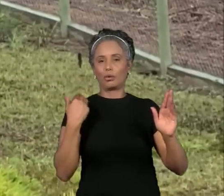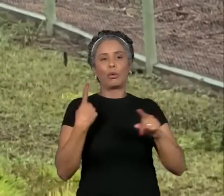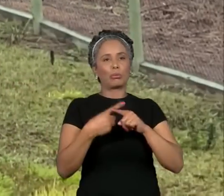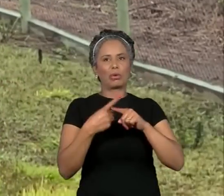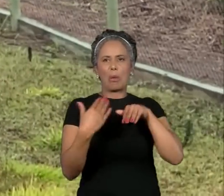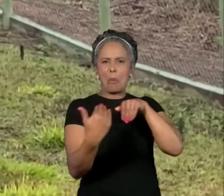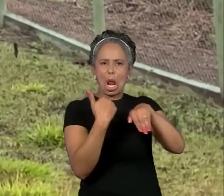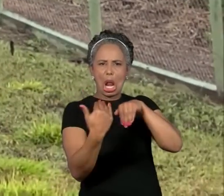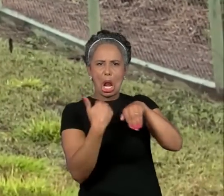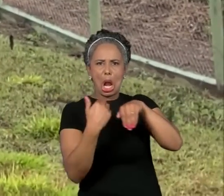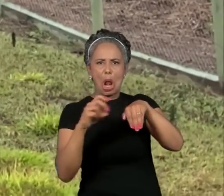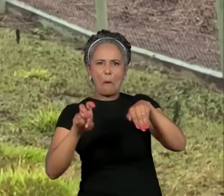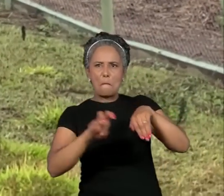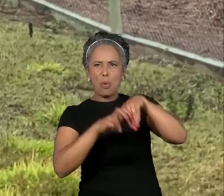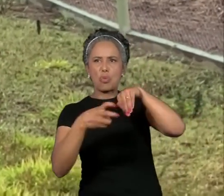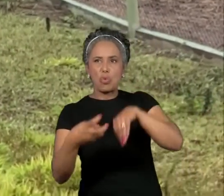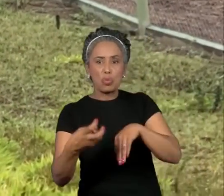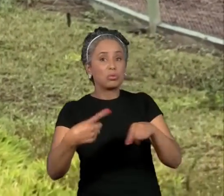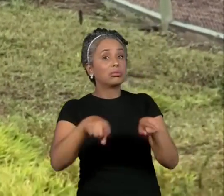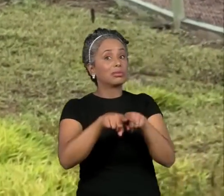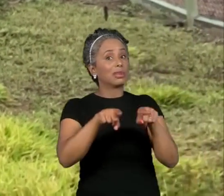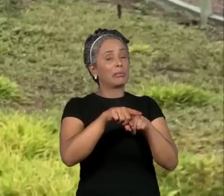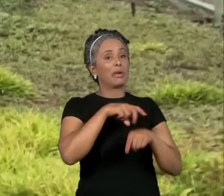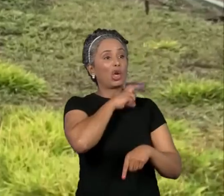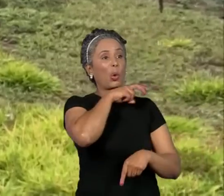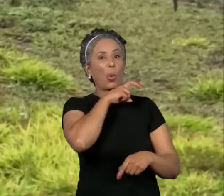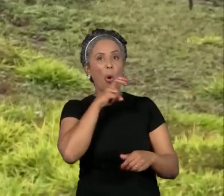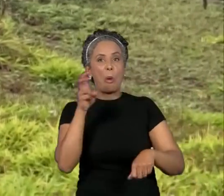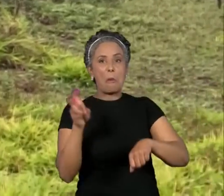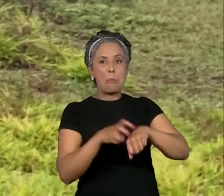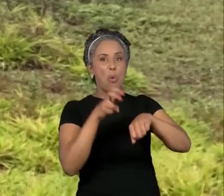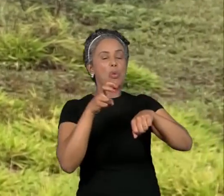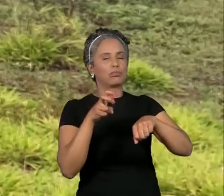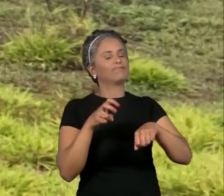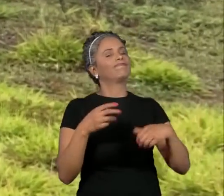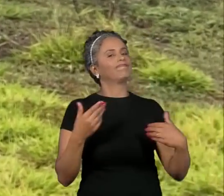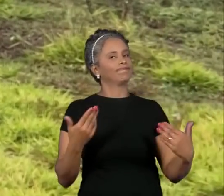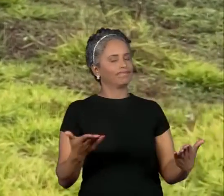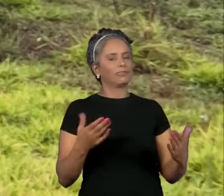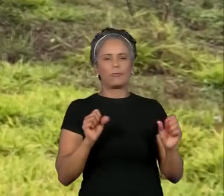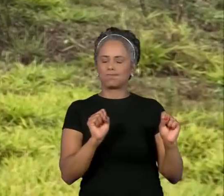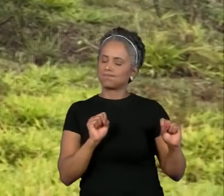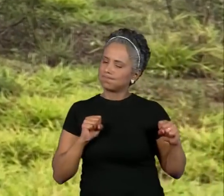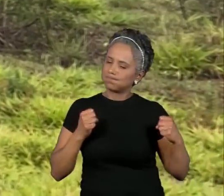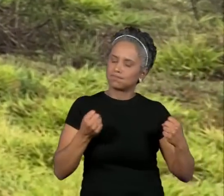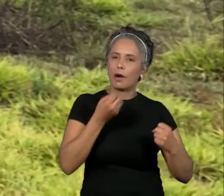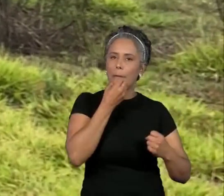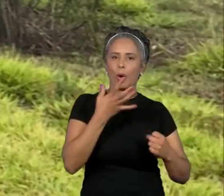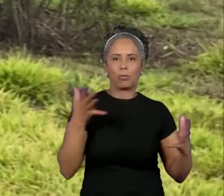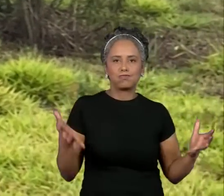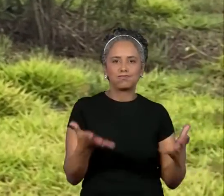e picada de cobra. Para Ricardo, apesar das perdas, todo o esforço vale a pena.